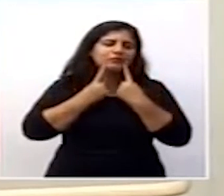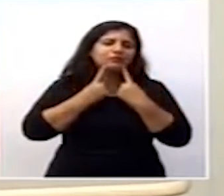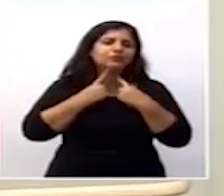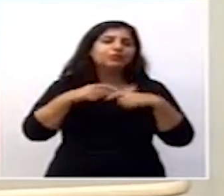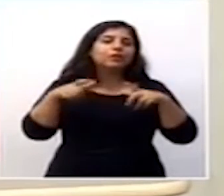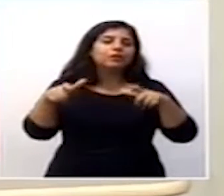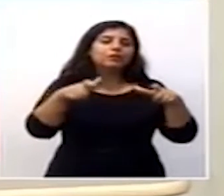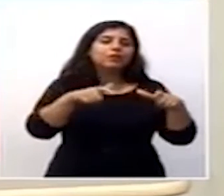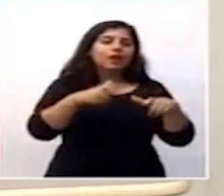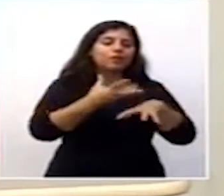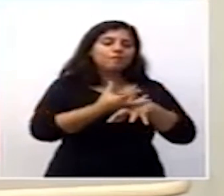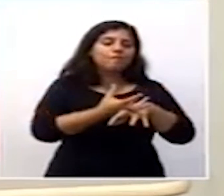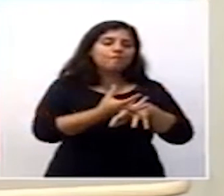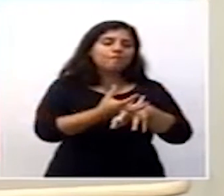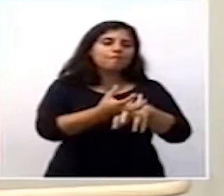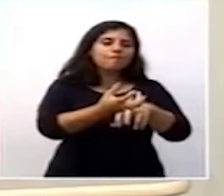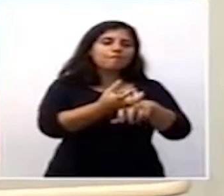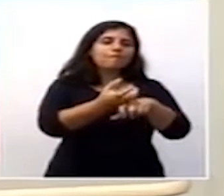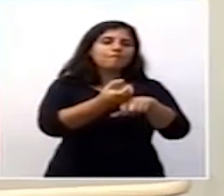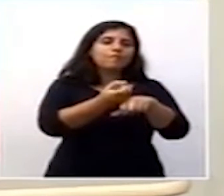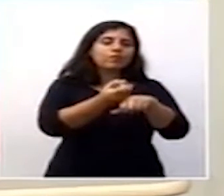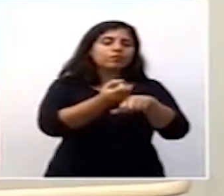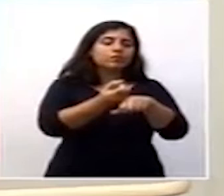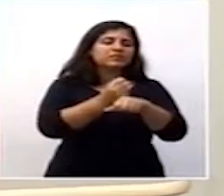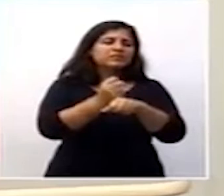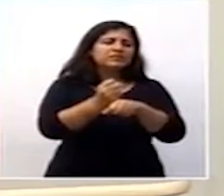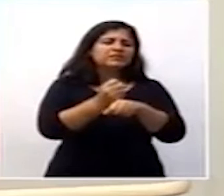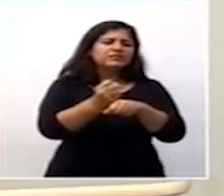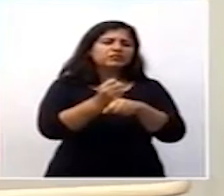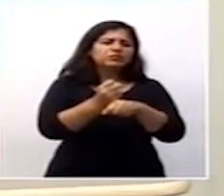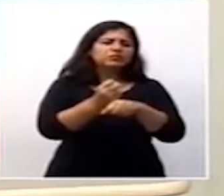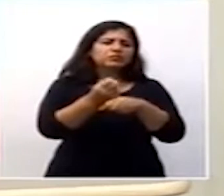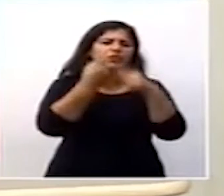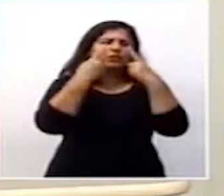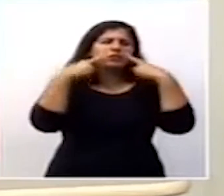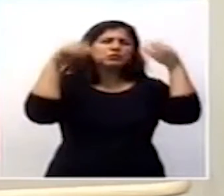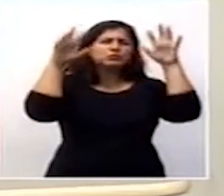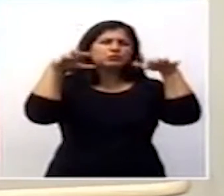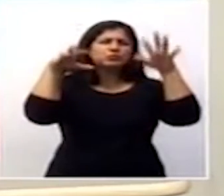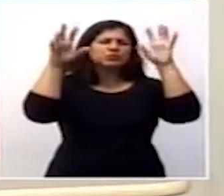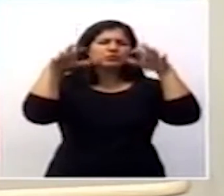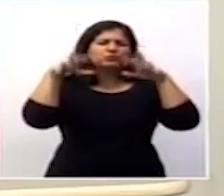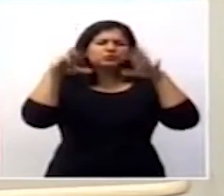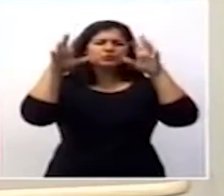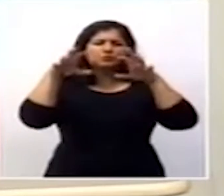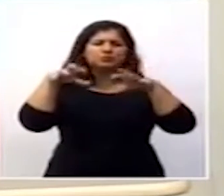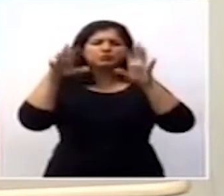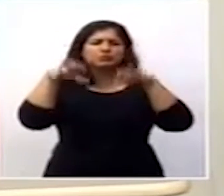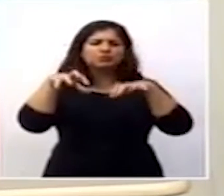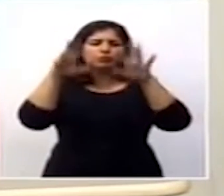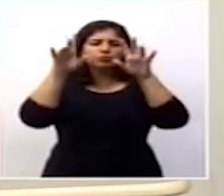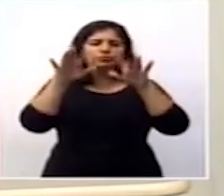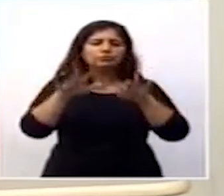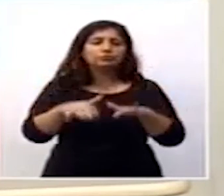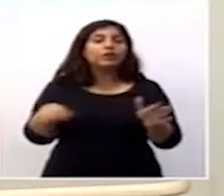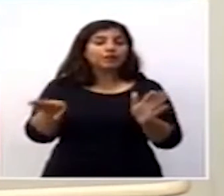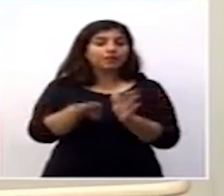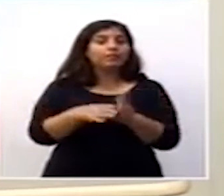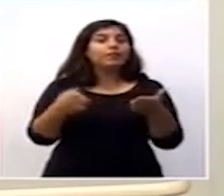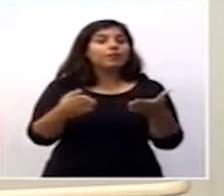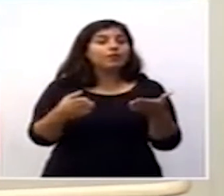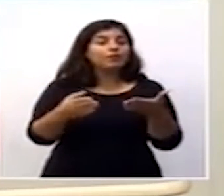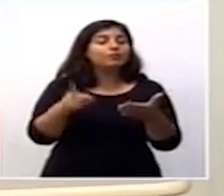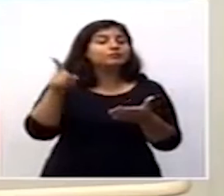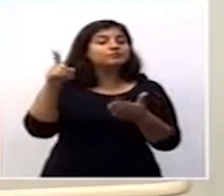região que ficou seca por muito tempo, choveu tanto, mas choveu tanto. E dizem que até hoje, onde